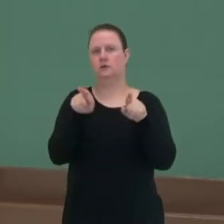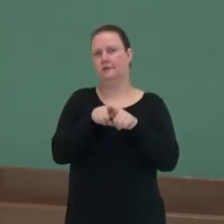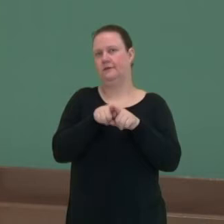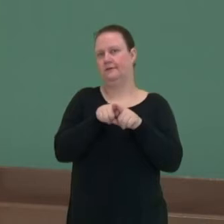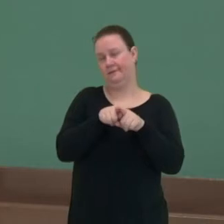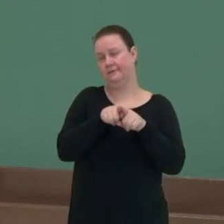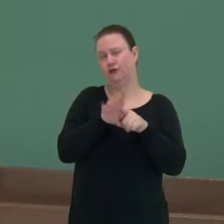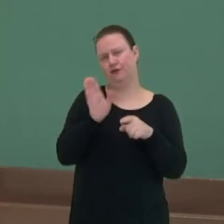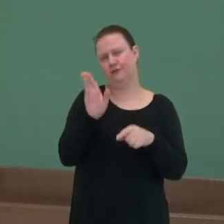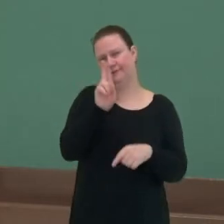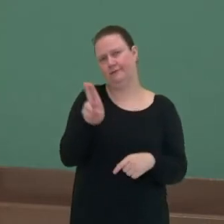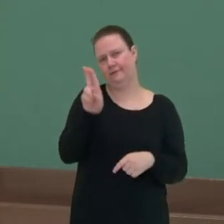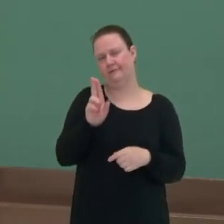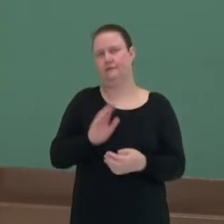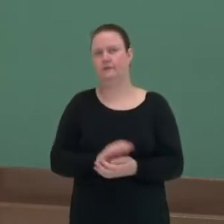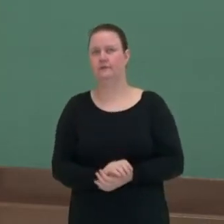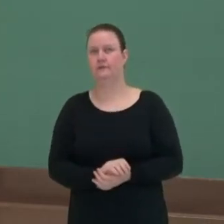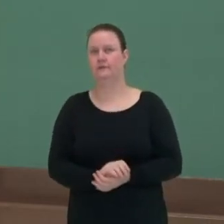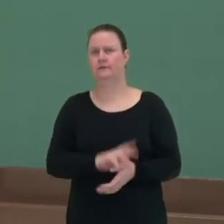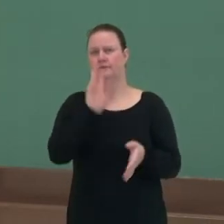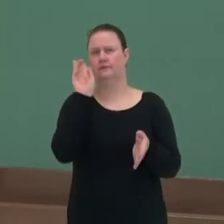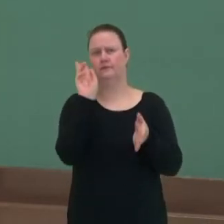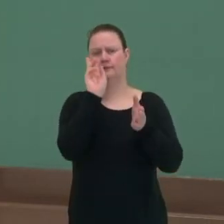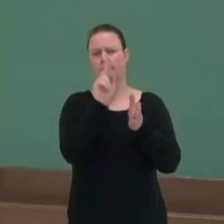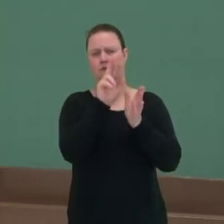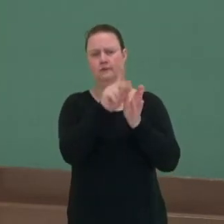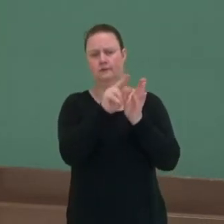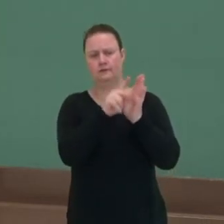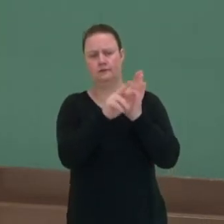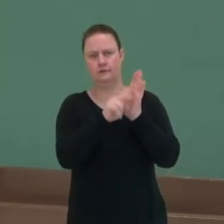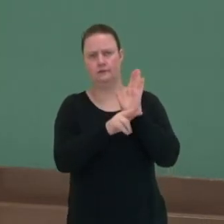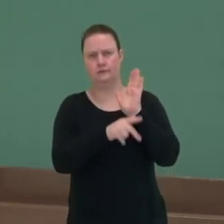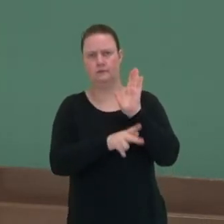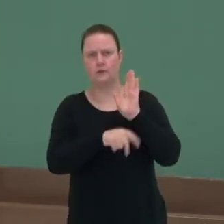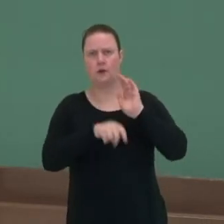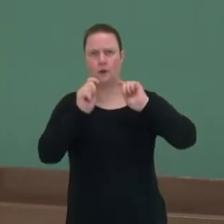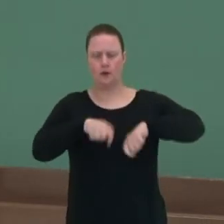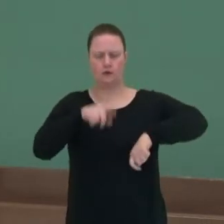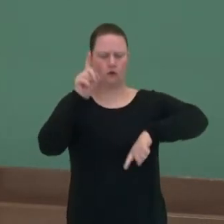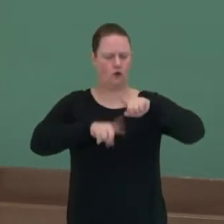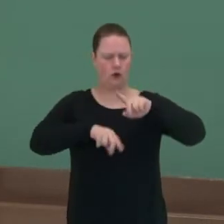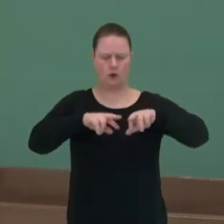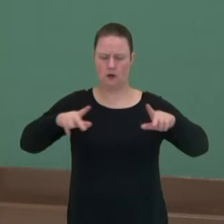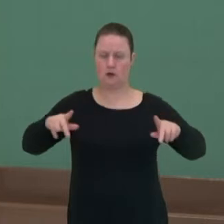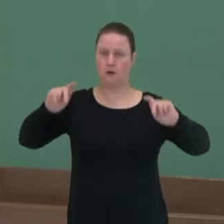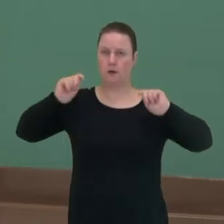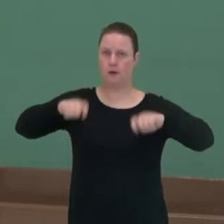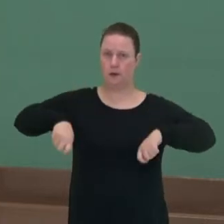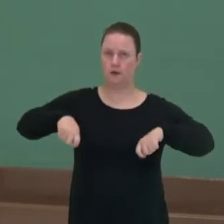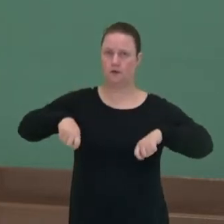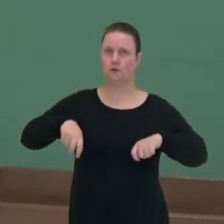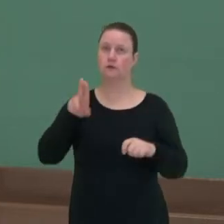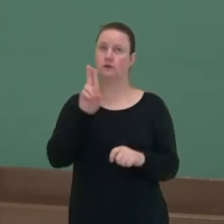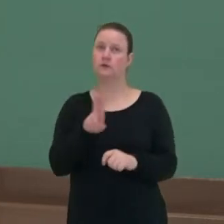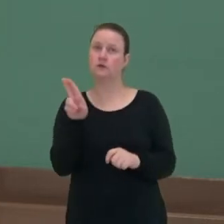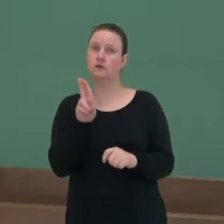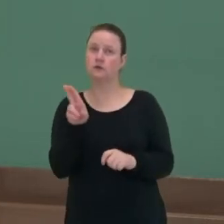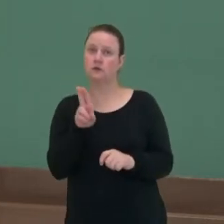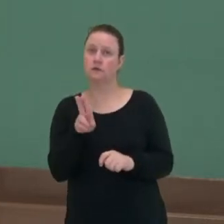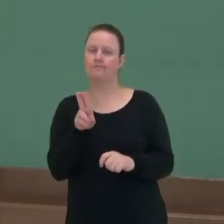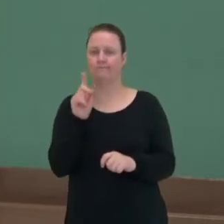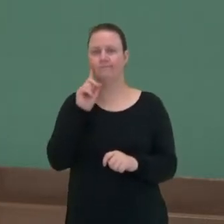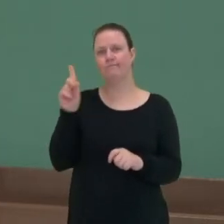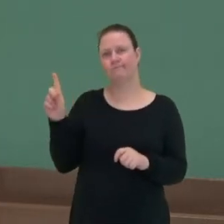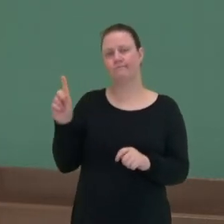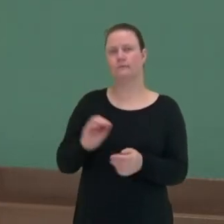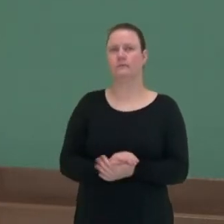Por exemplo, eu tenho muitos componentes, eu posso ter muitos equipamentos ou outros elementos presentes neste